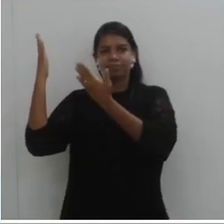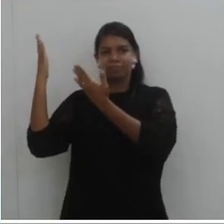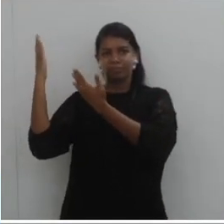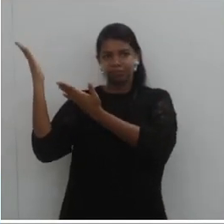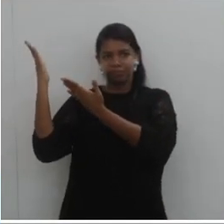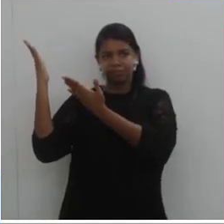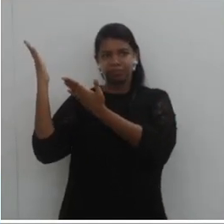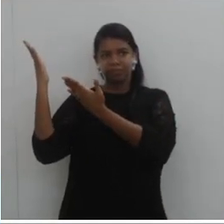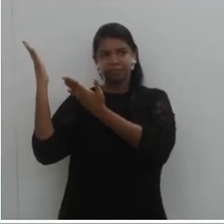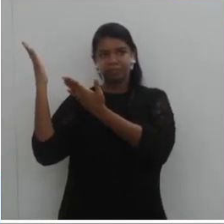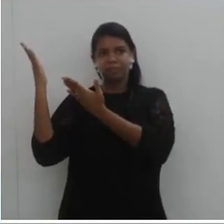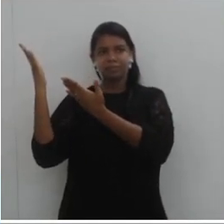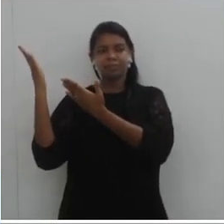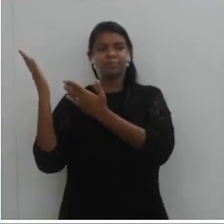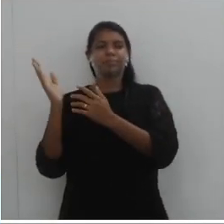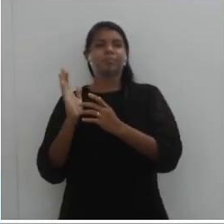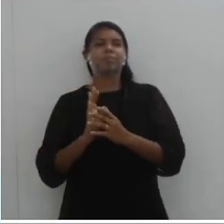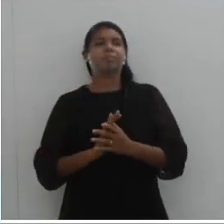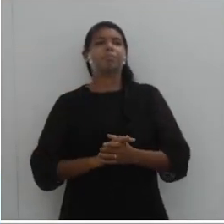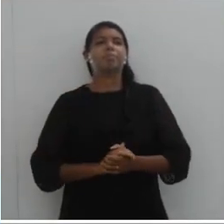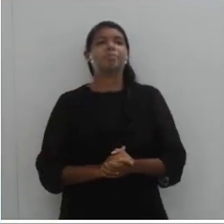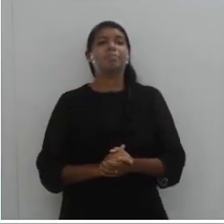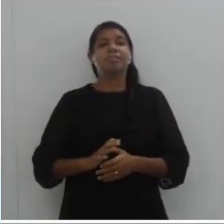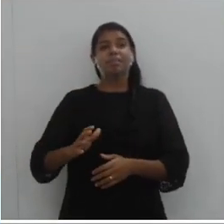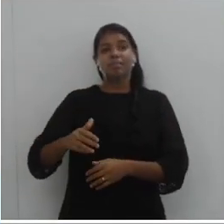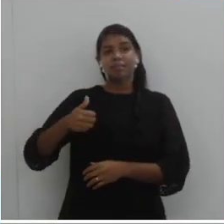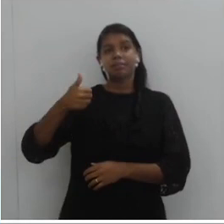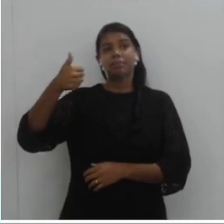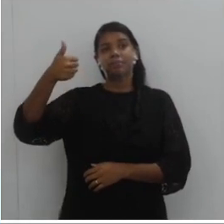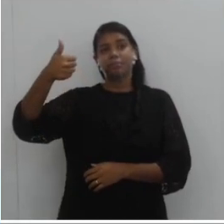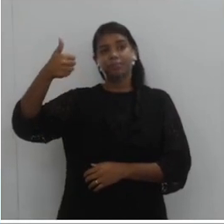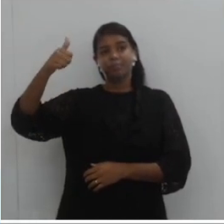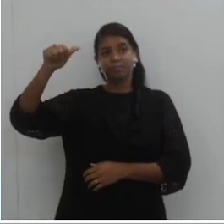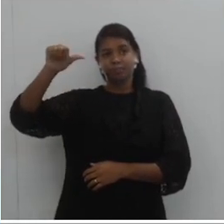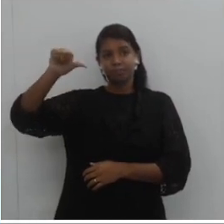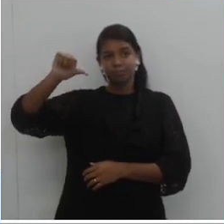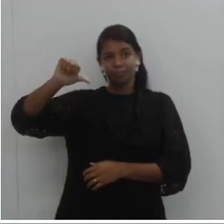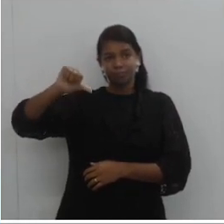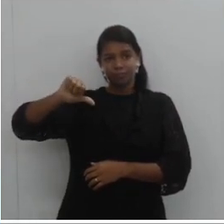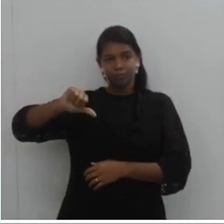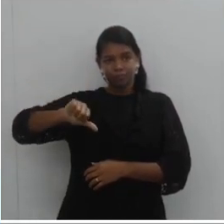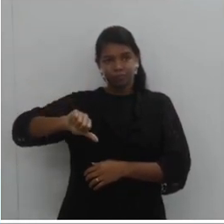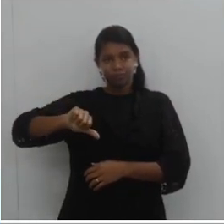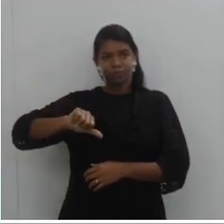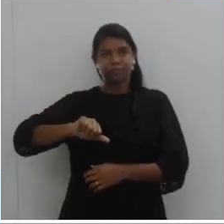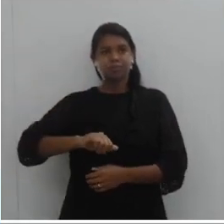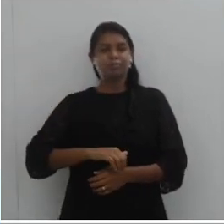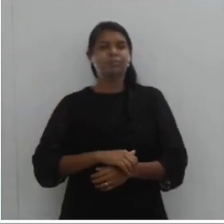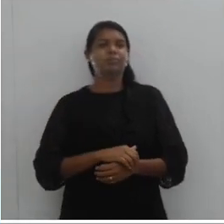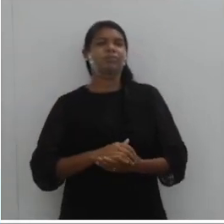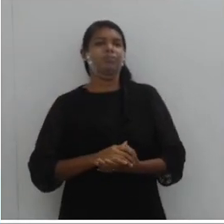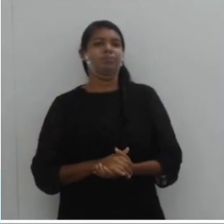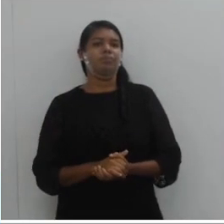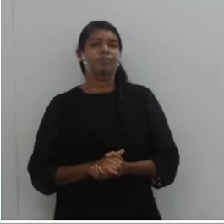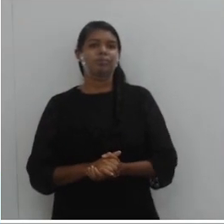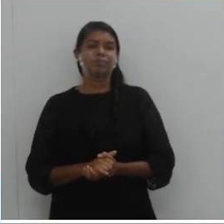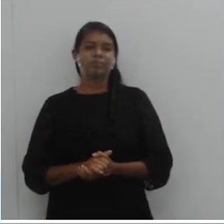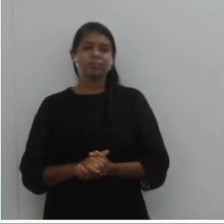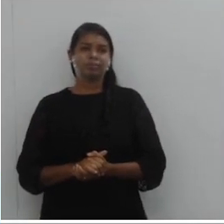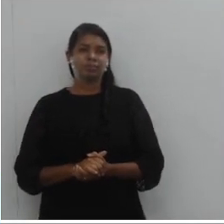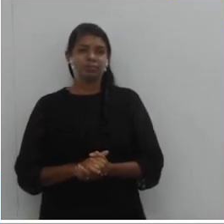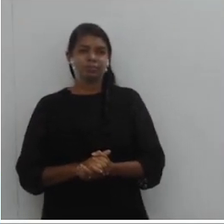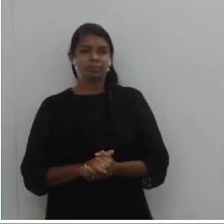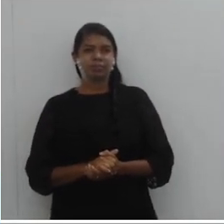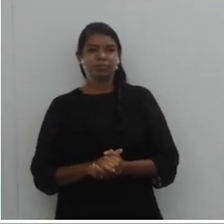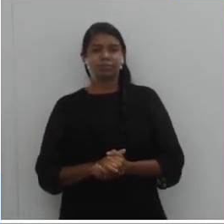a coisa, no lugar de melhorar, piora. E como piora? Na Idade Média, com o fim do